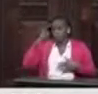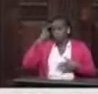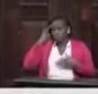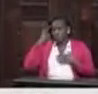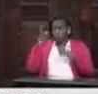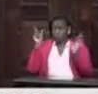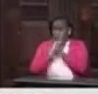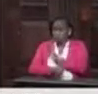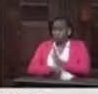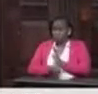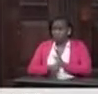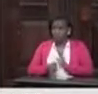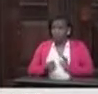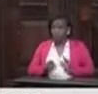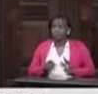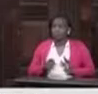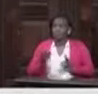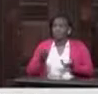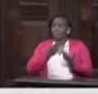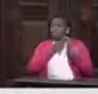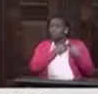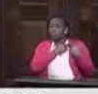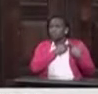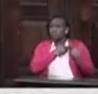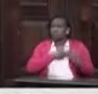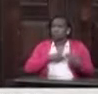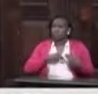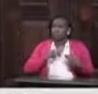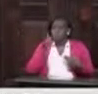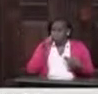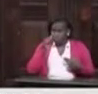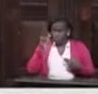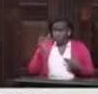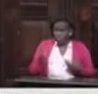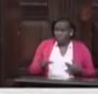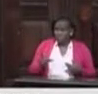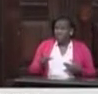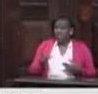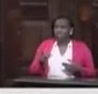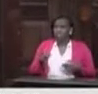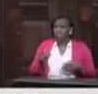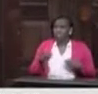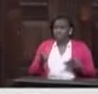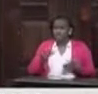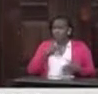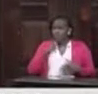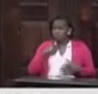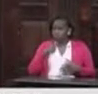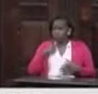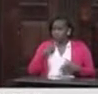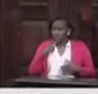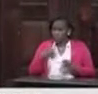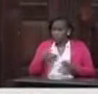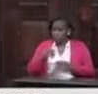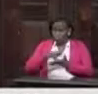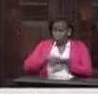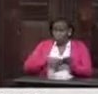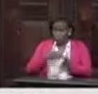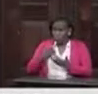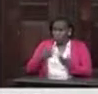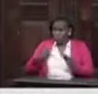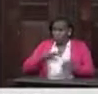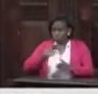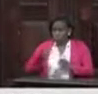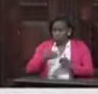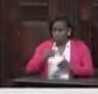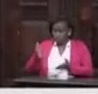senhores deputados: é responsabilidade da pensionista, se ela não conseguir juntar todos